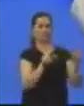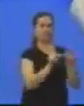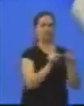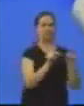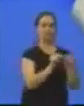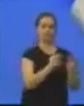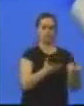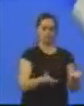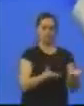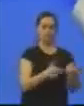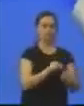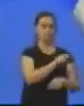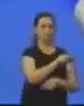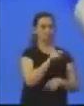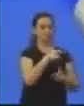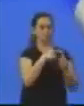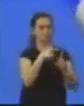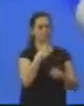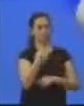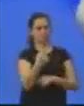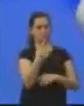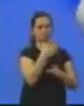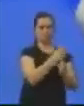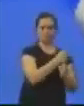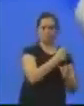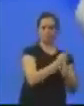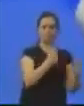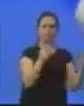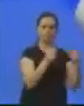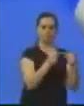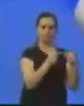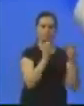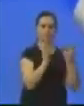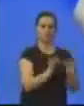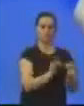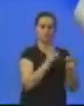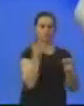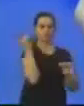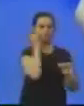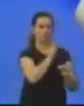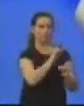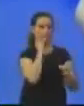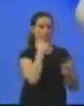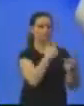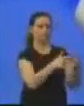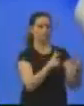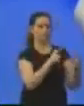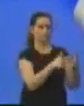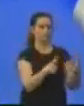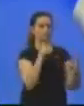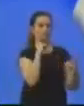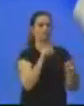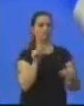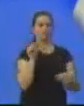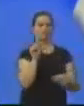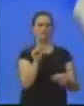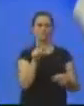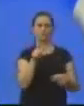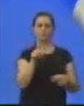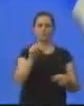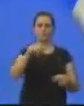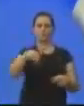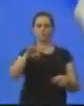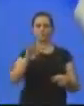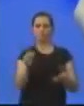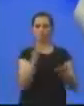acontecer? Ela é x mais 1, é um polinômio, calculo normalmente. Onde pode dar problema? No ponto que divide uma sentença da